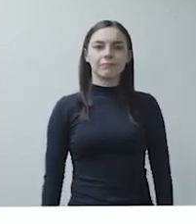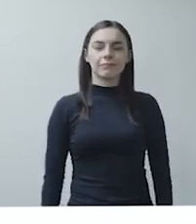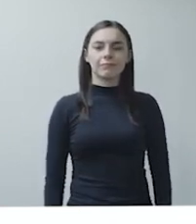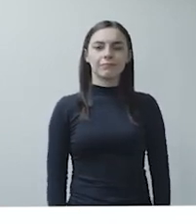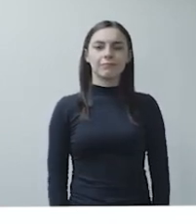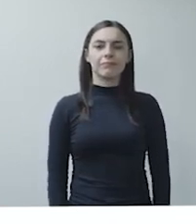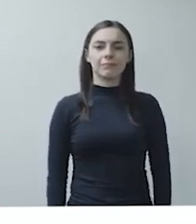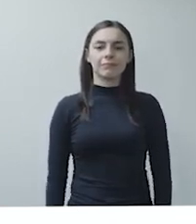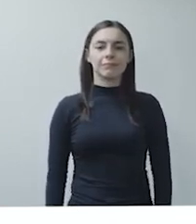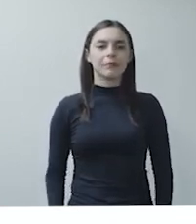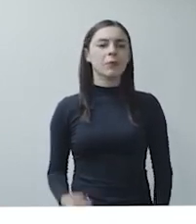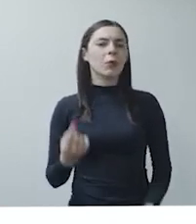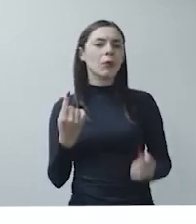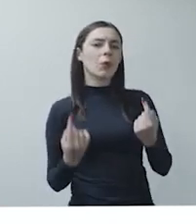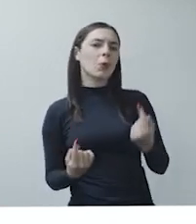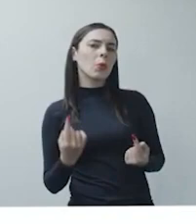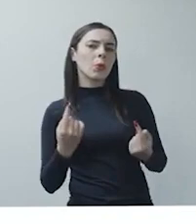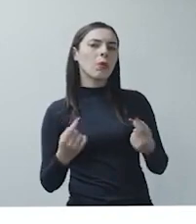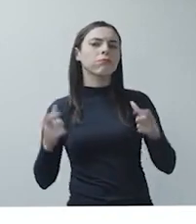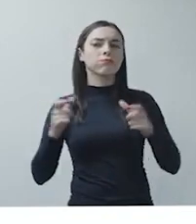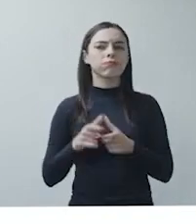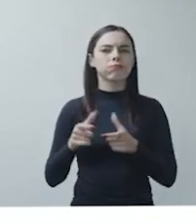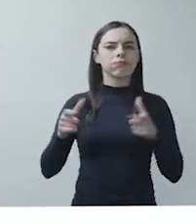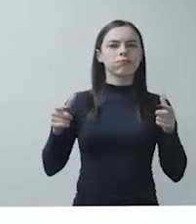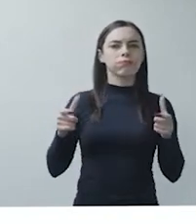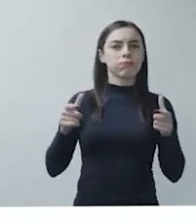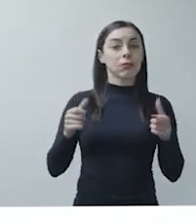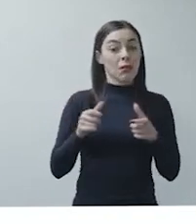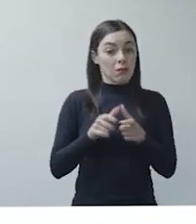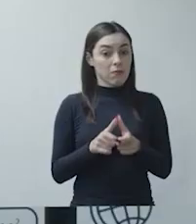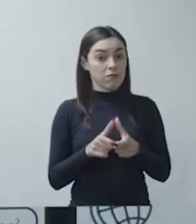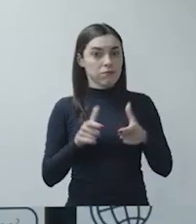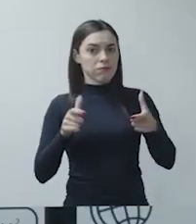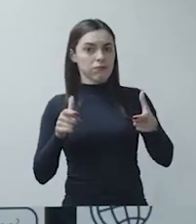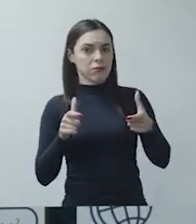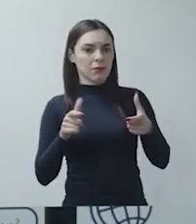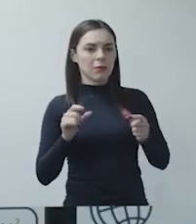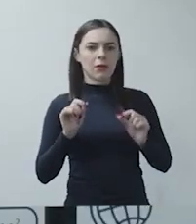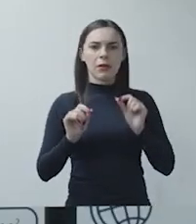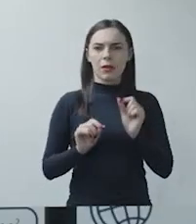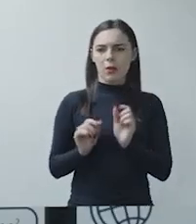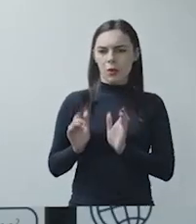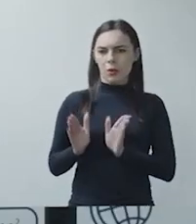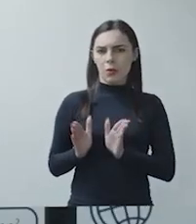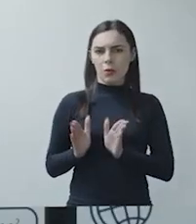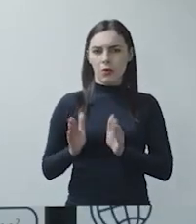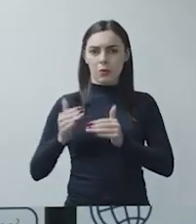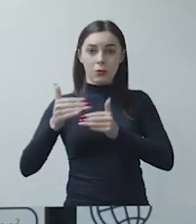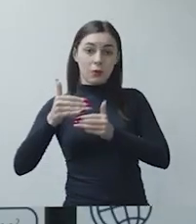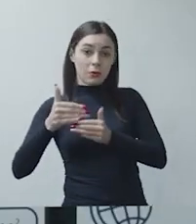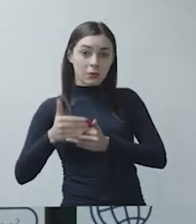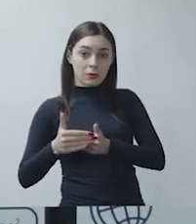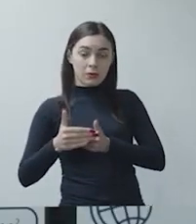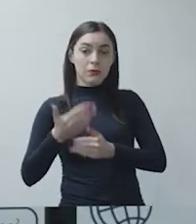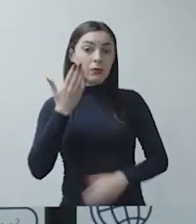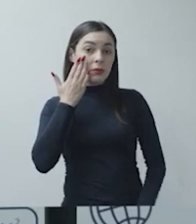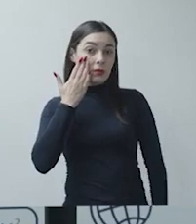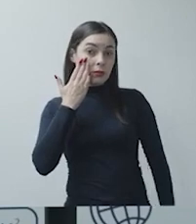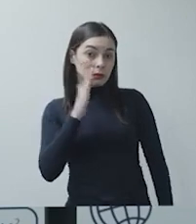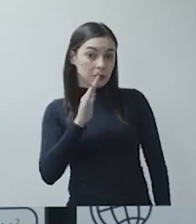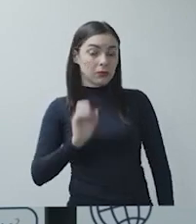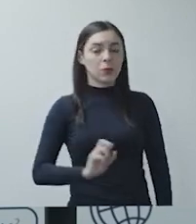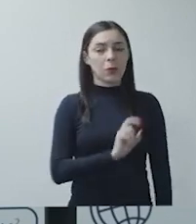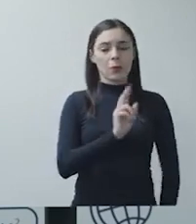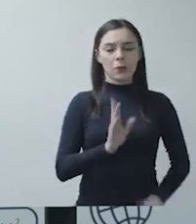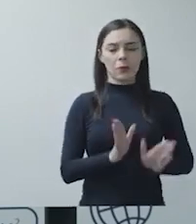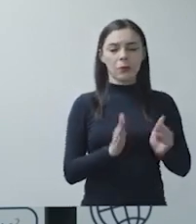Qual é o maior? Eu estou falando do maior. É o quadrado, o cubo azul